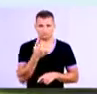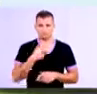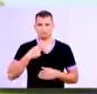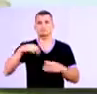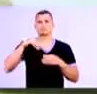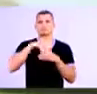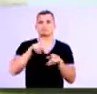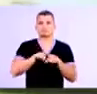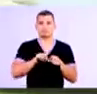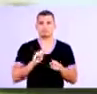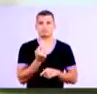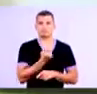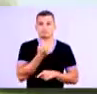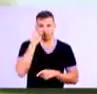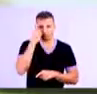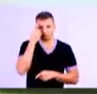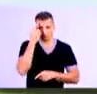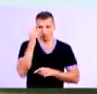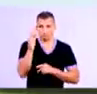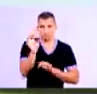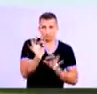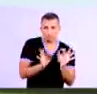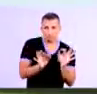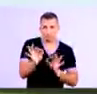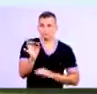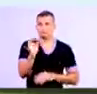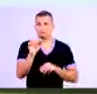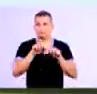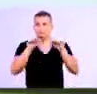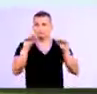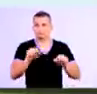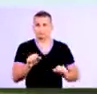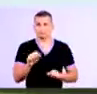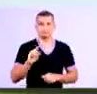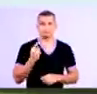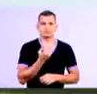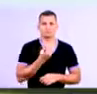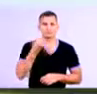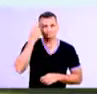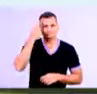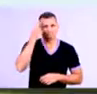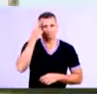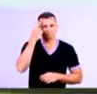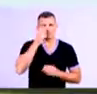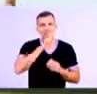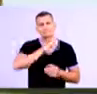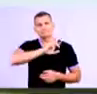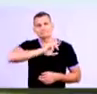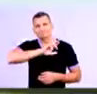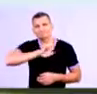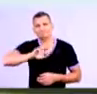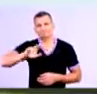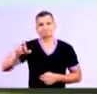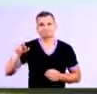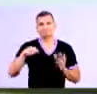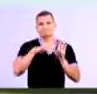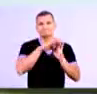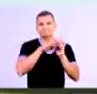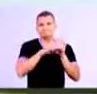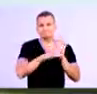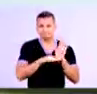nós pensamos em modelar um sistema, nós pensamos em um monte de requisitos, em um monte de características internas ao